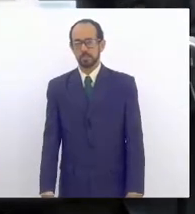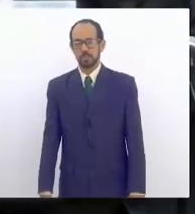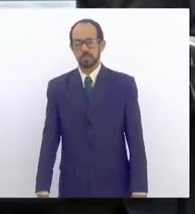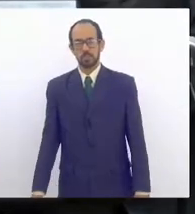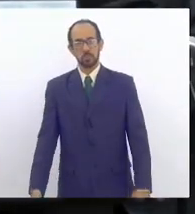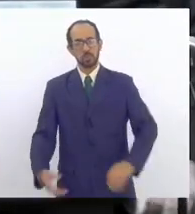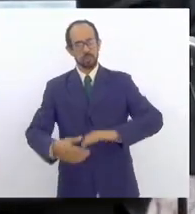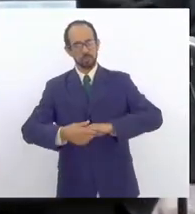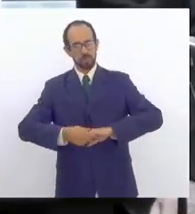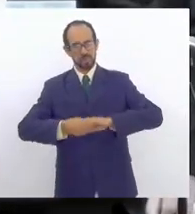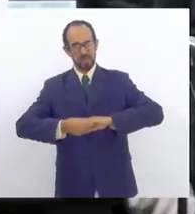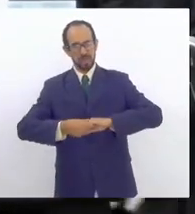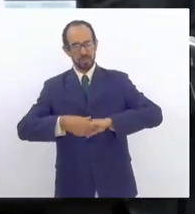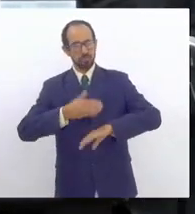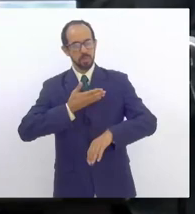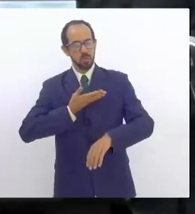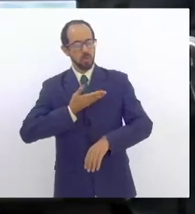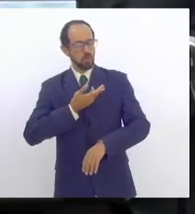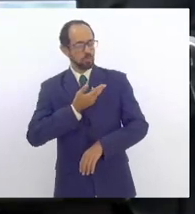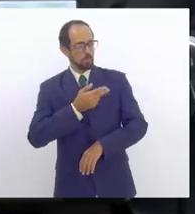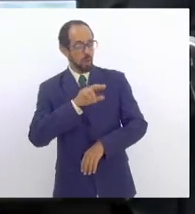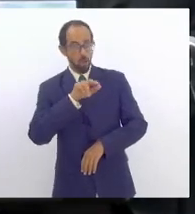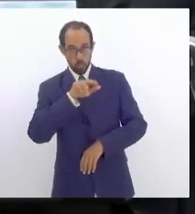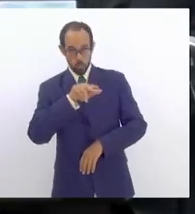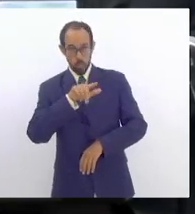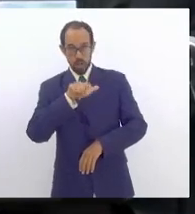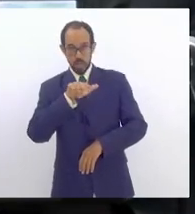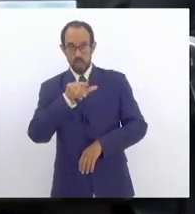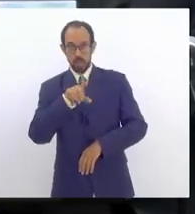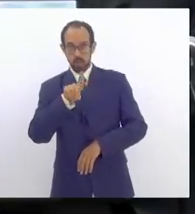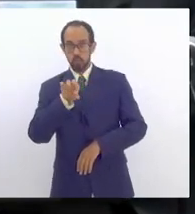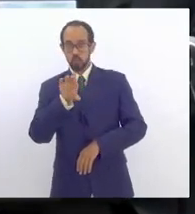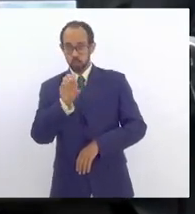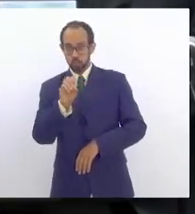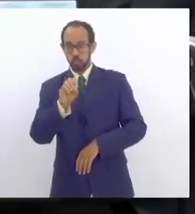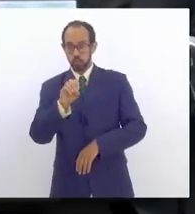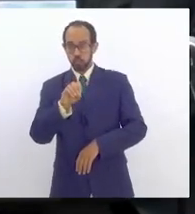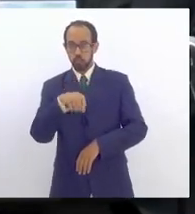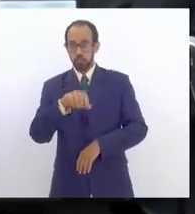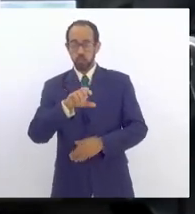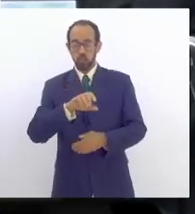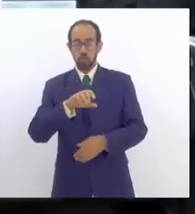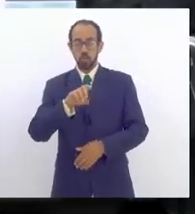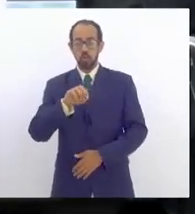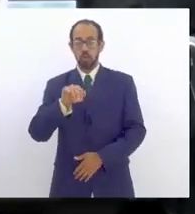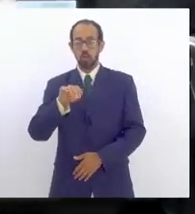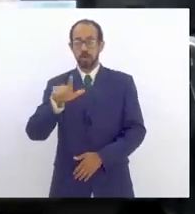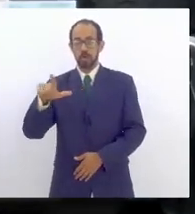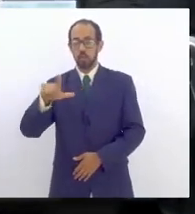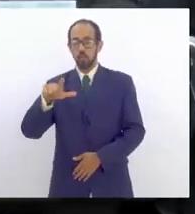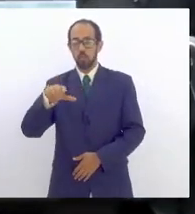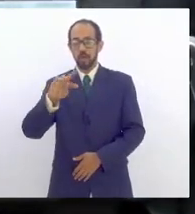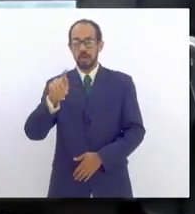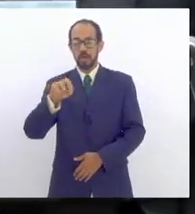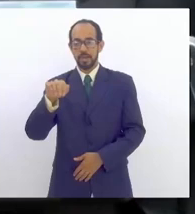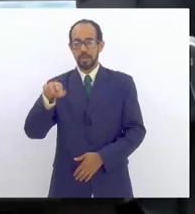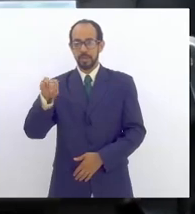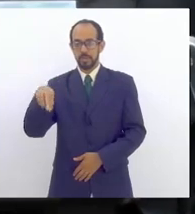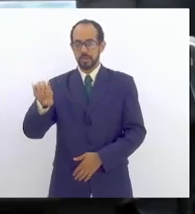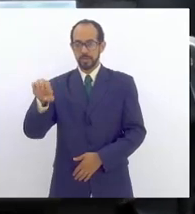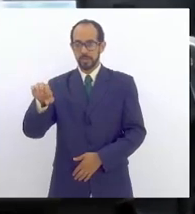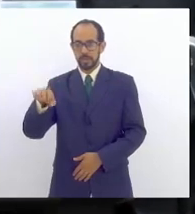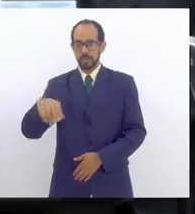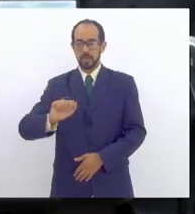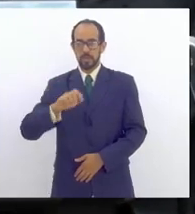Saudar o meu irmão Leandro Monteiro, saudar o coronel Henrique, saudar o deputado federal Gutenberg